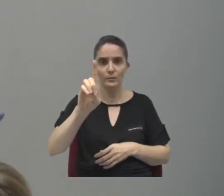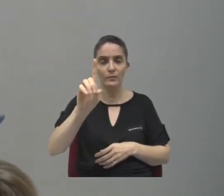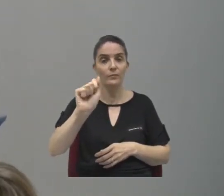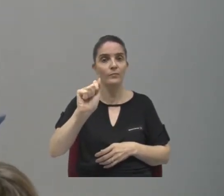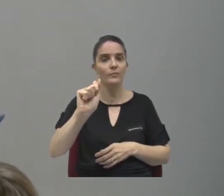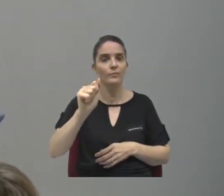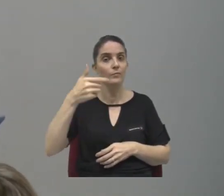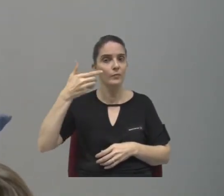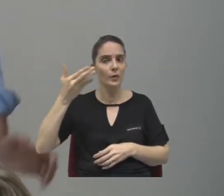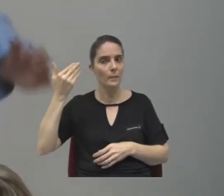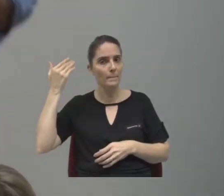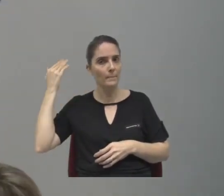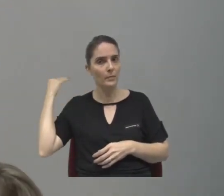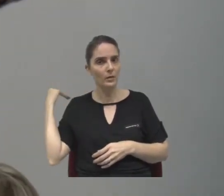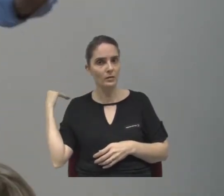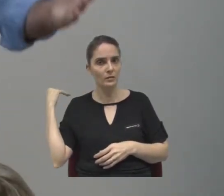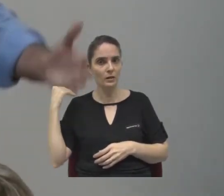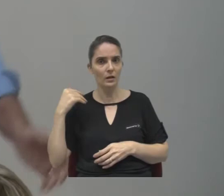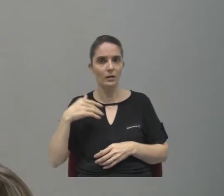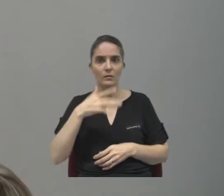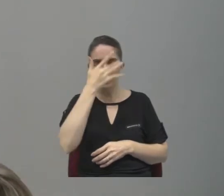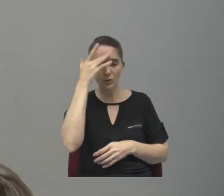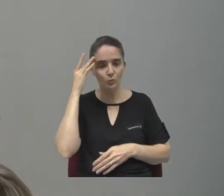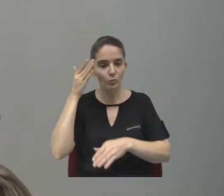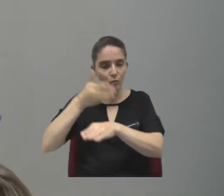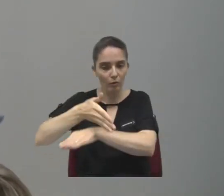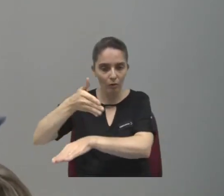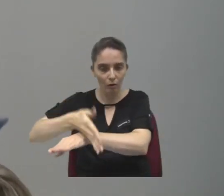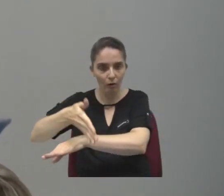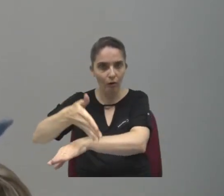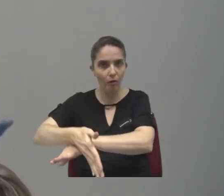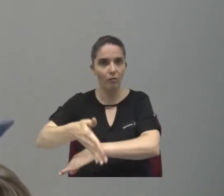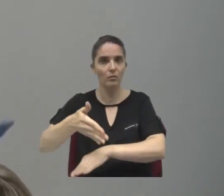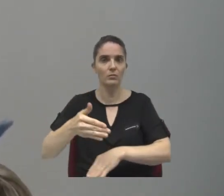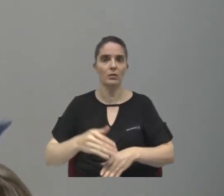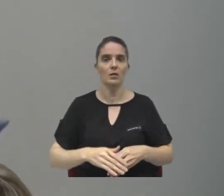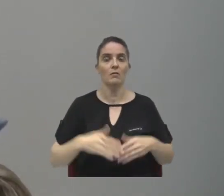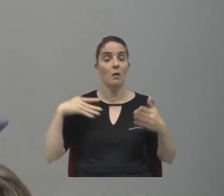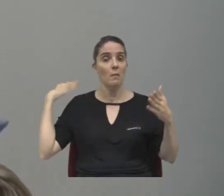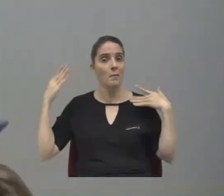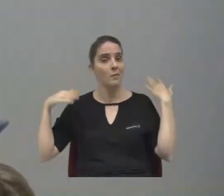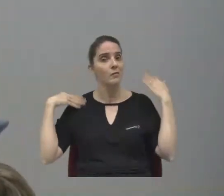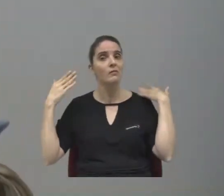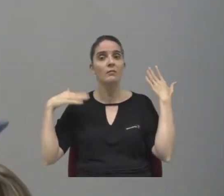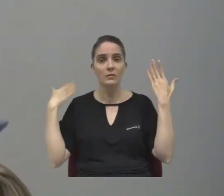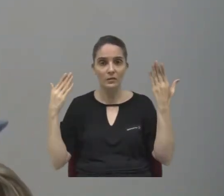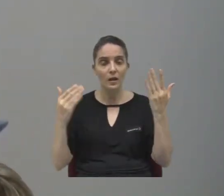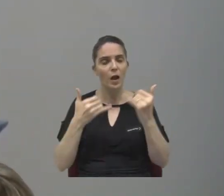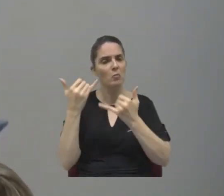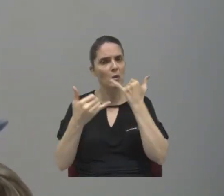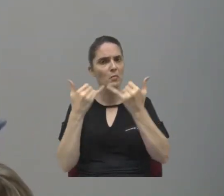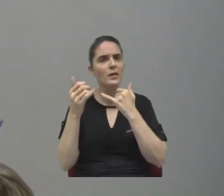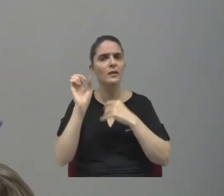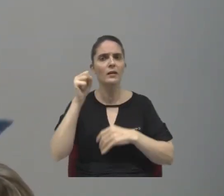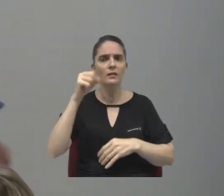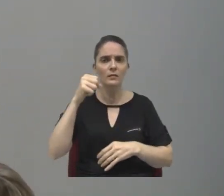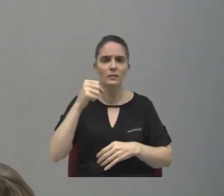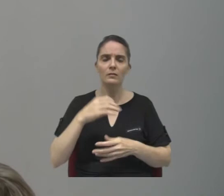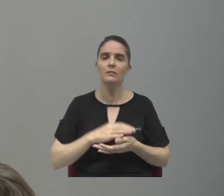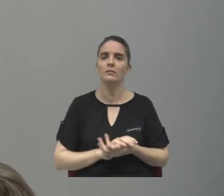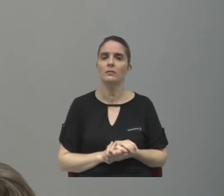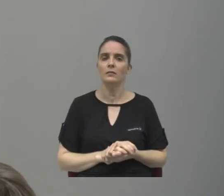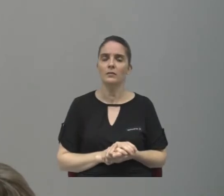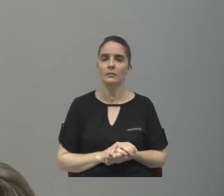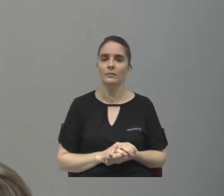simplesmente era habitada, se usava como ponto turístico, até para recreação. Eu costumo dizer que quando a